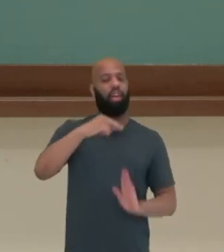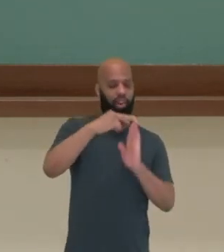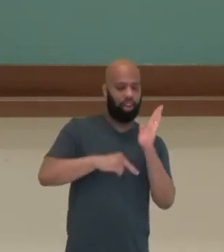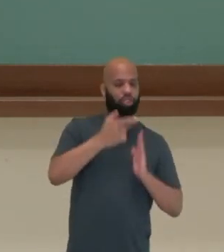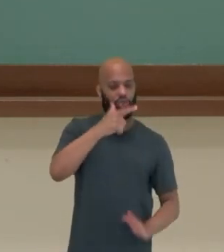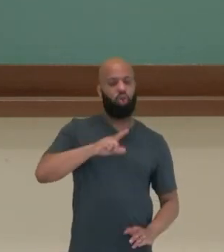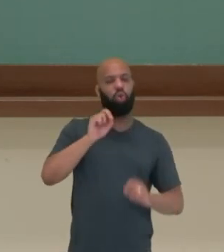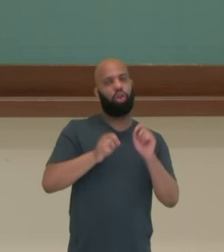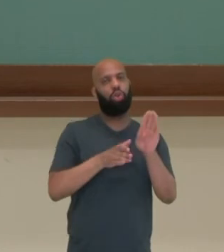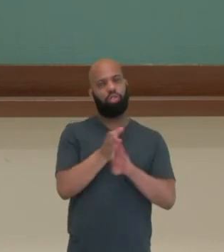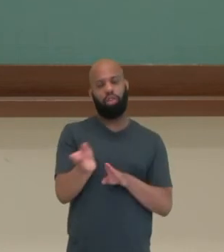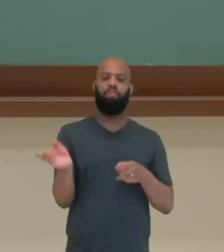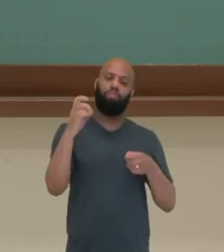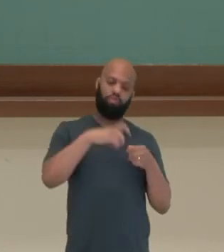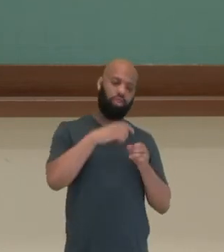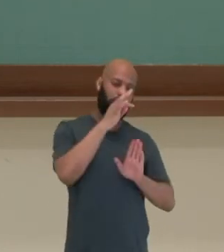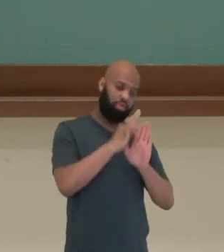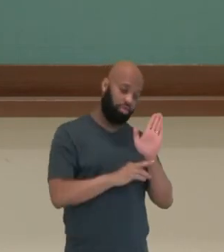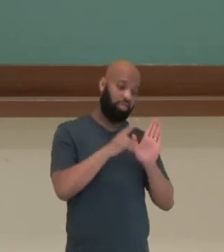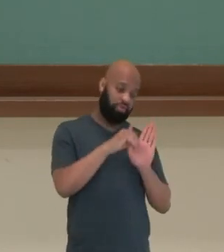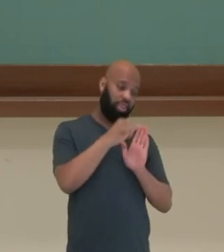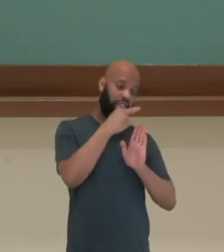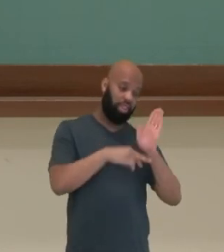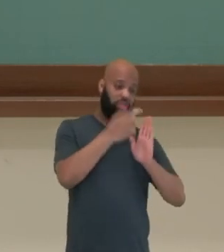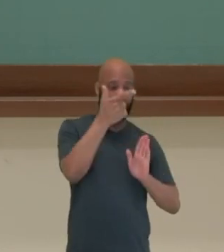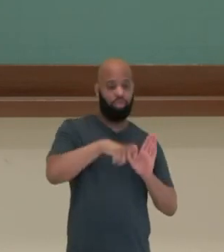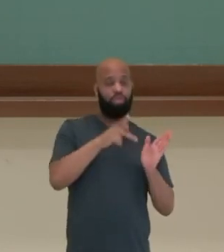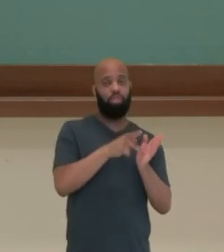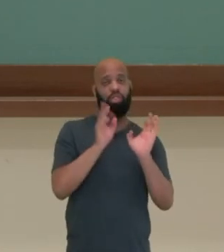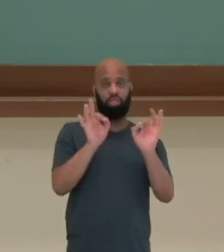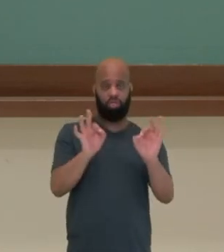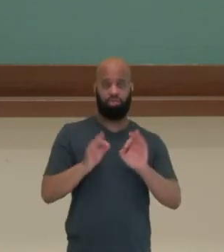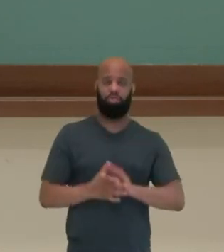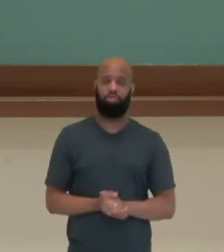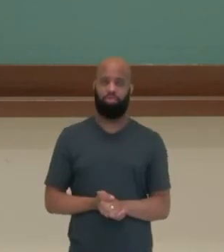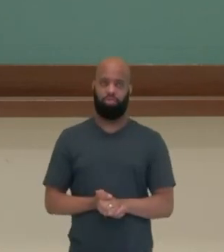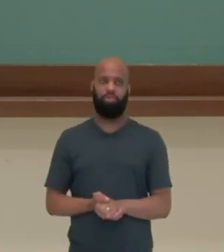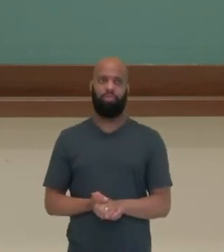meu conselho é o quê? Que você retome o texto, né? Ó.